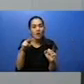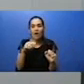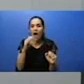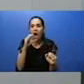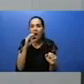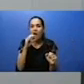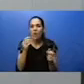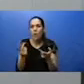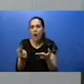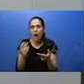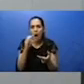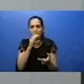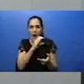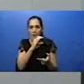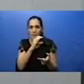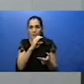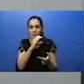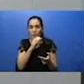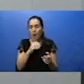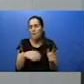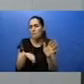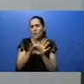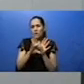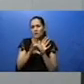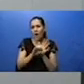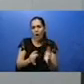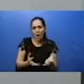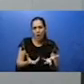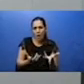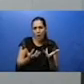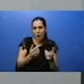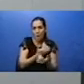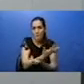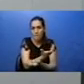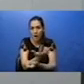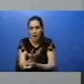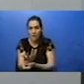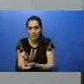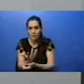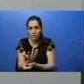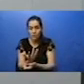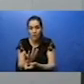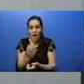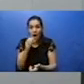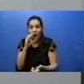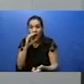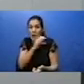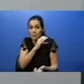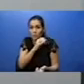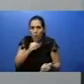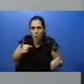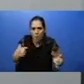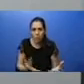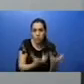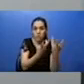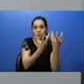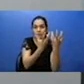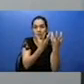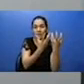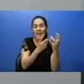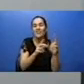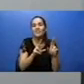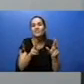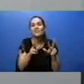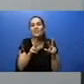rapidez. Então, a queima do mato seco ocorre de forma de forma rápida, diferentemente do